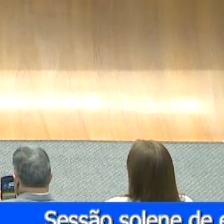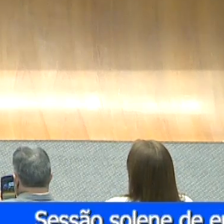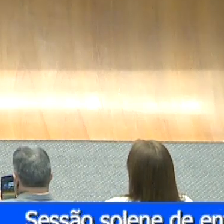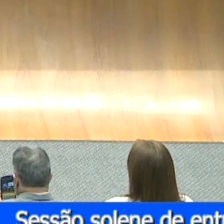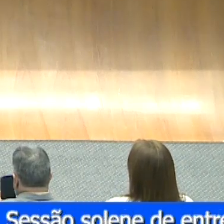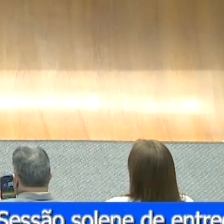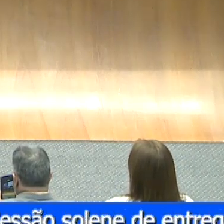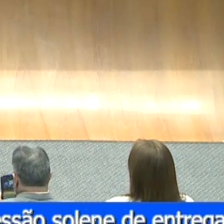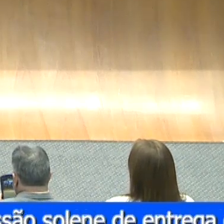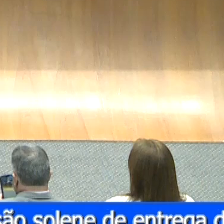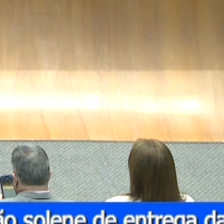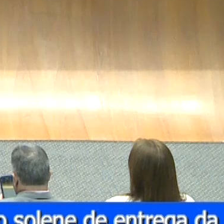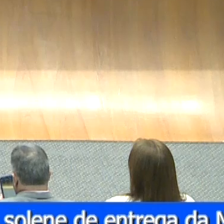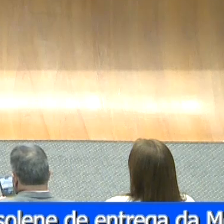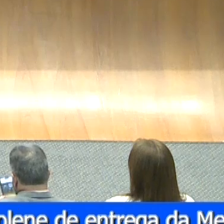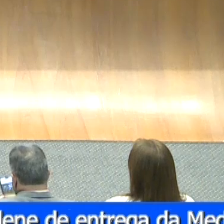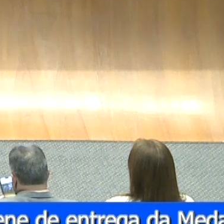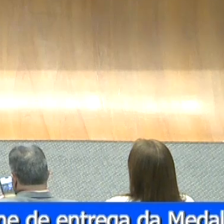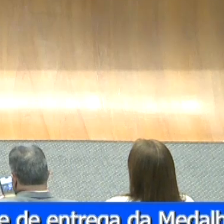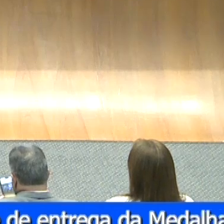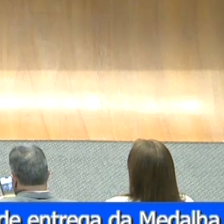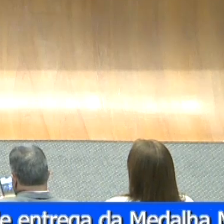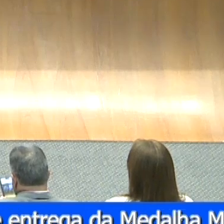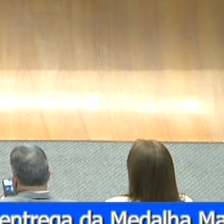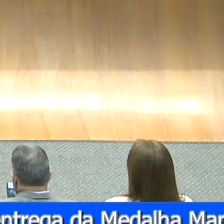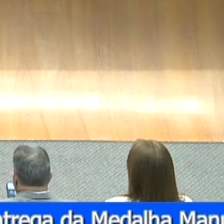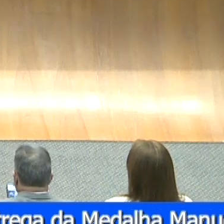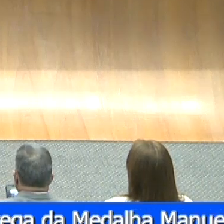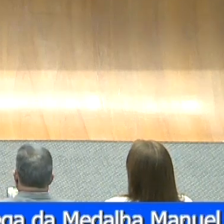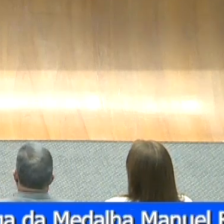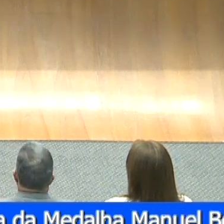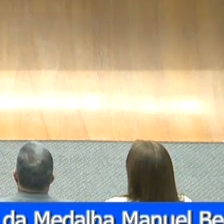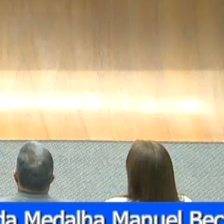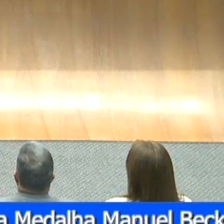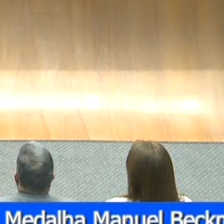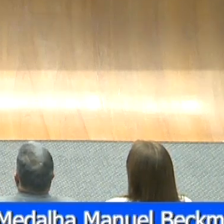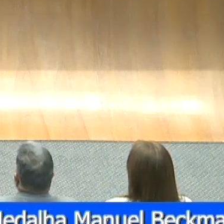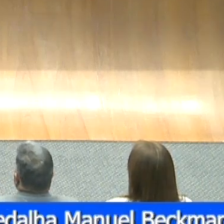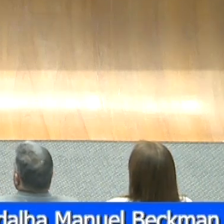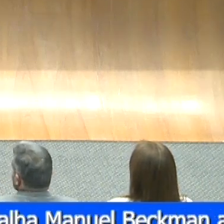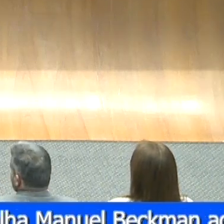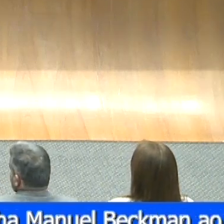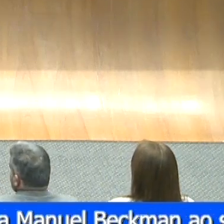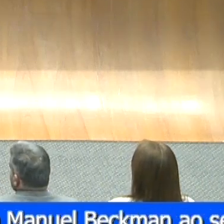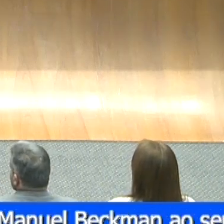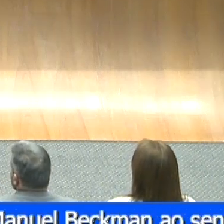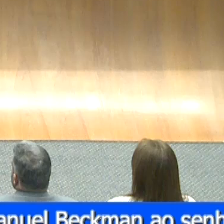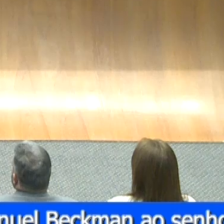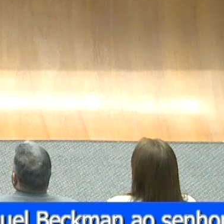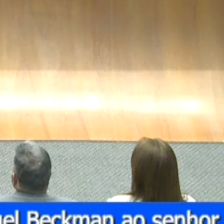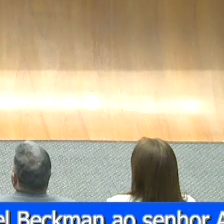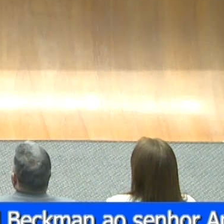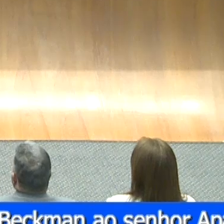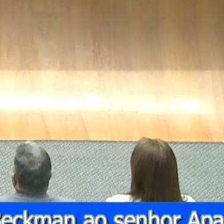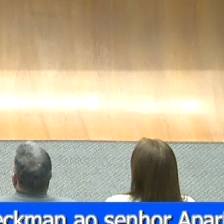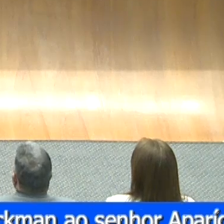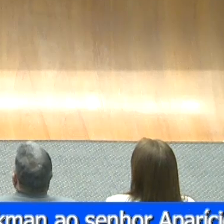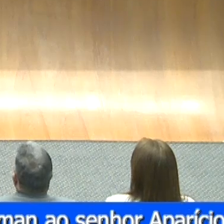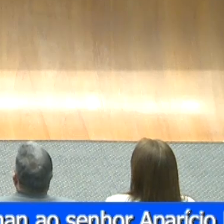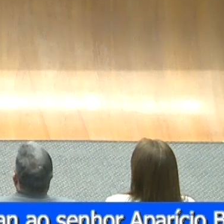glória, por nome nossos avós. Por